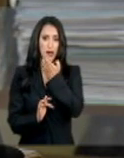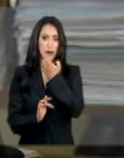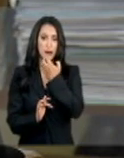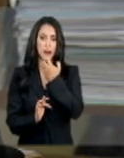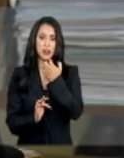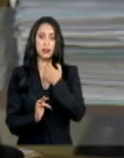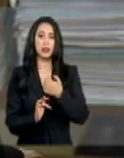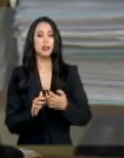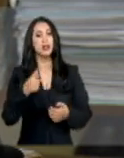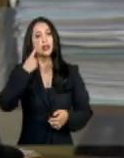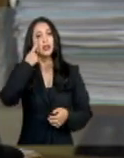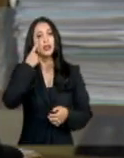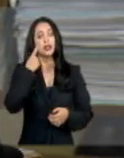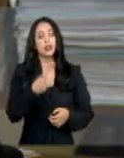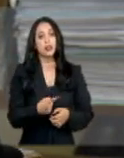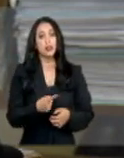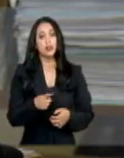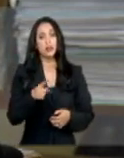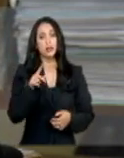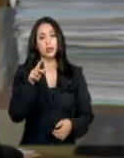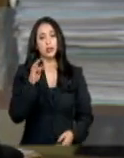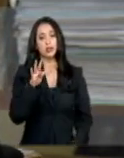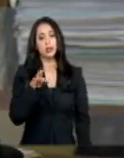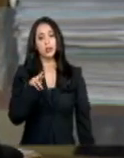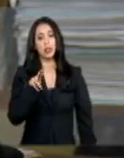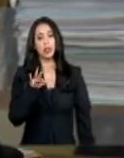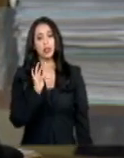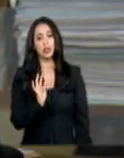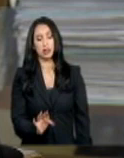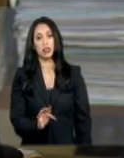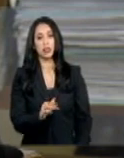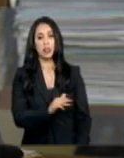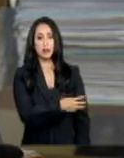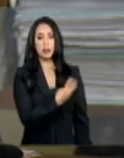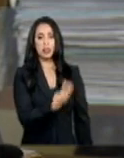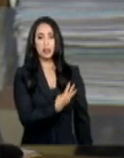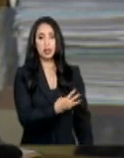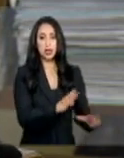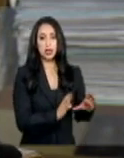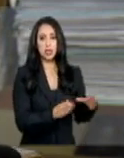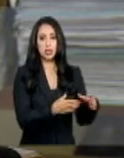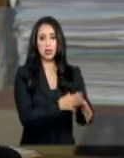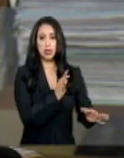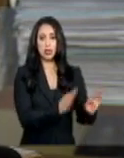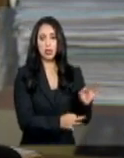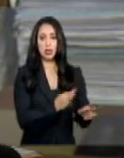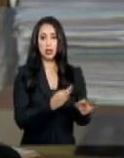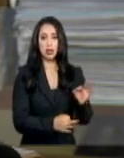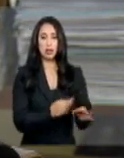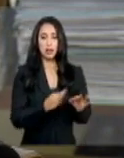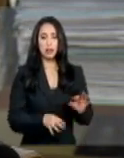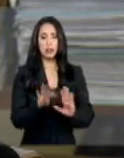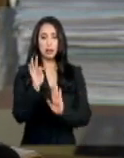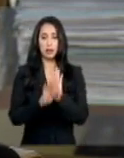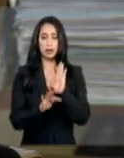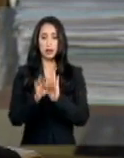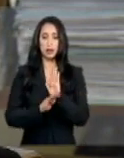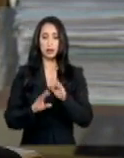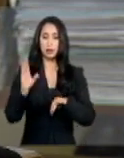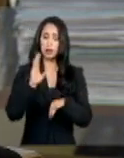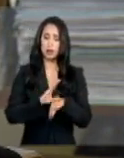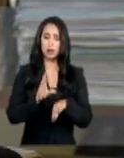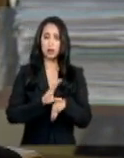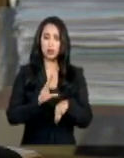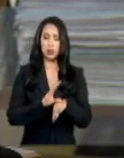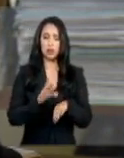vulneração por parte do trf da 3ª região a determinados conceitos inscritos do terço da gasol da república que